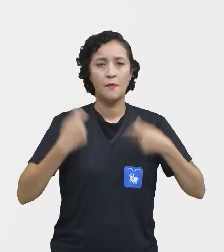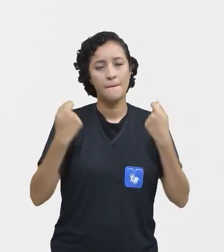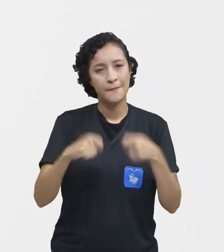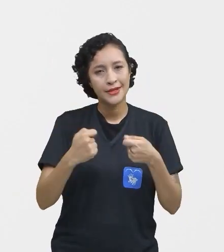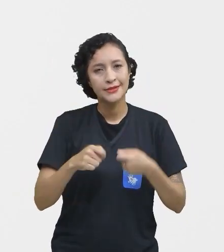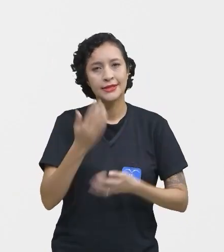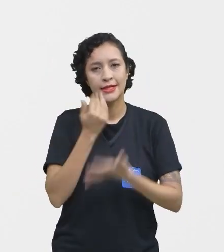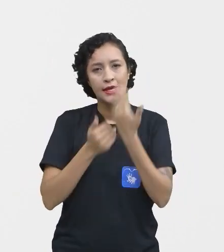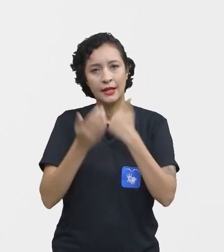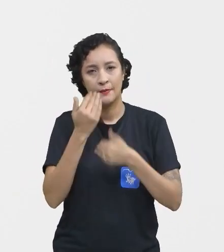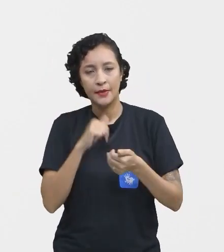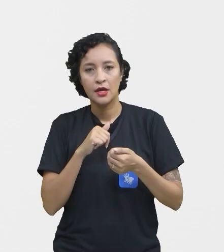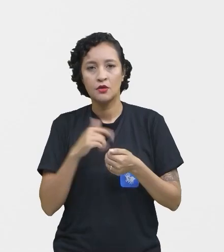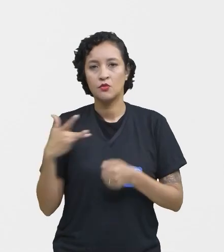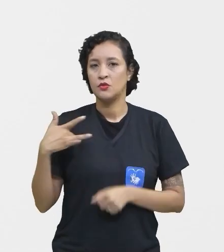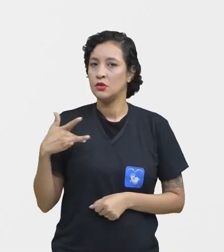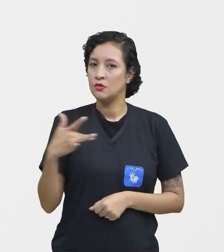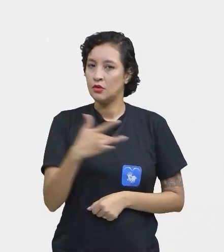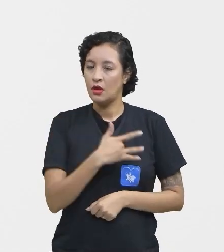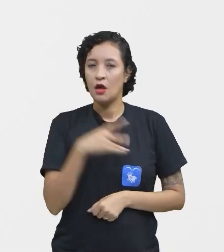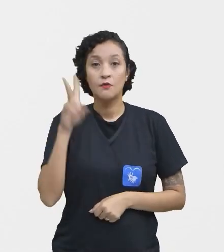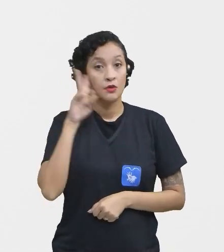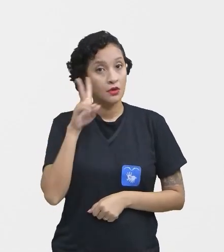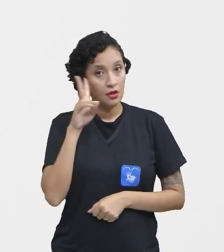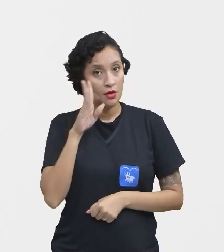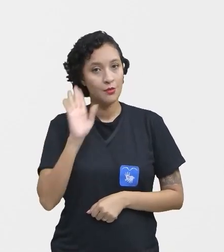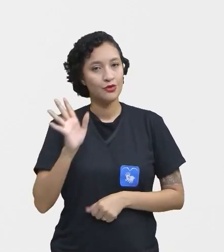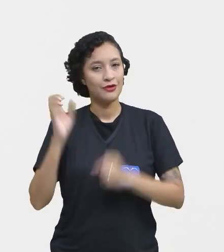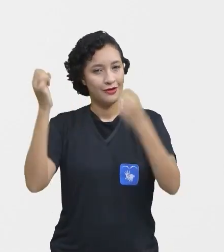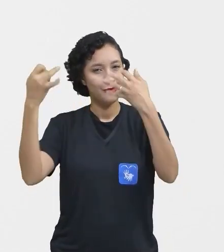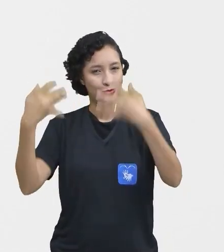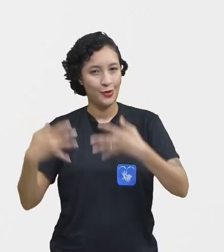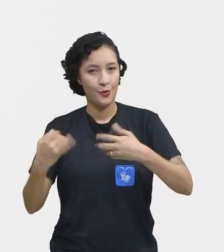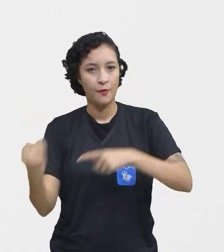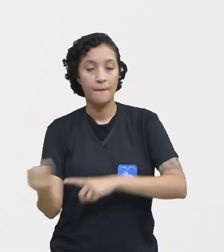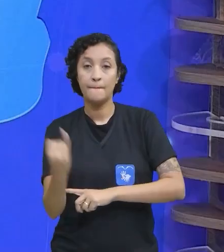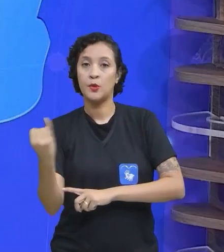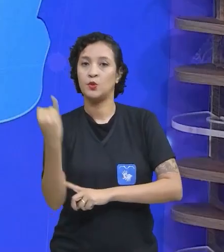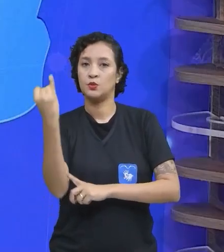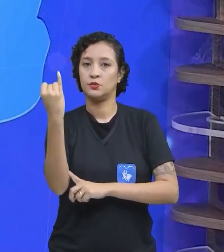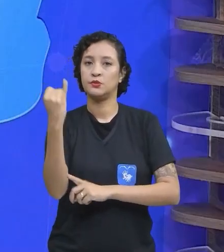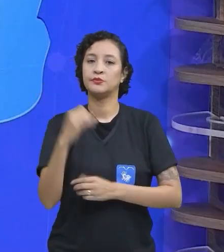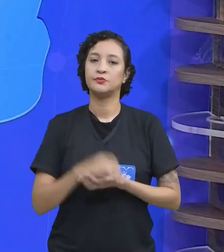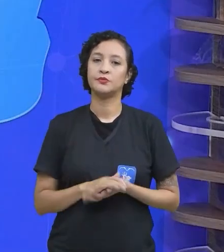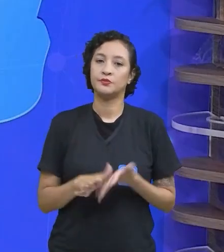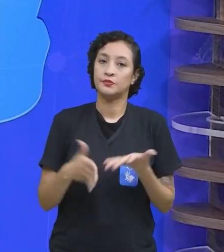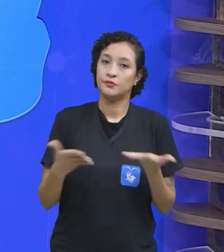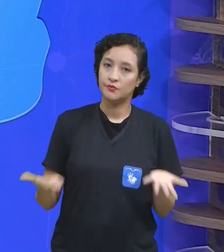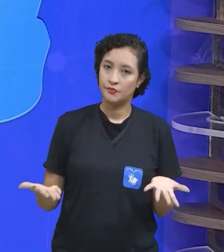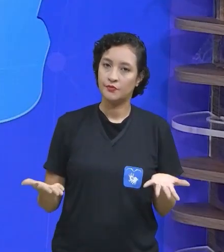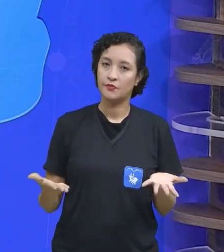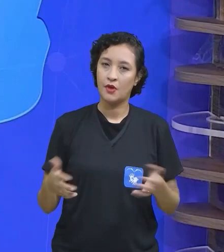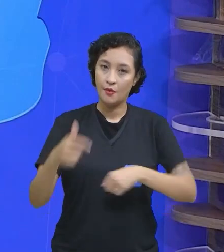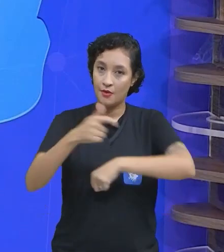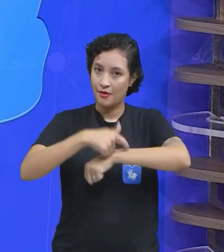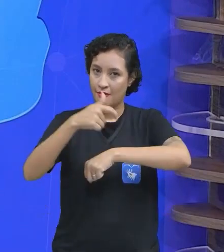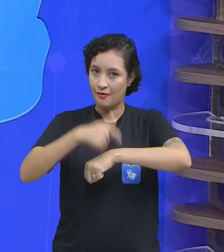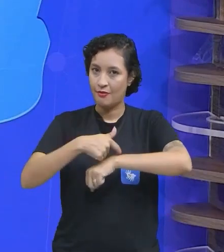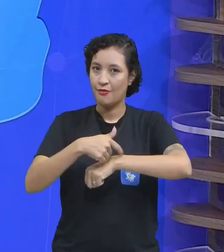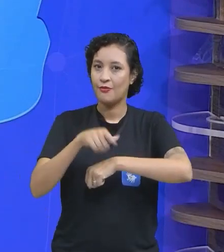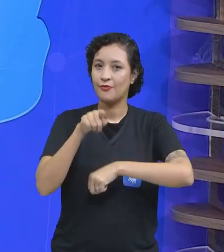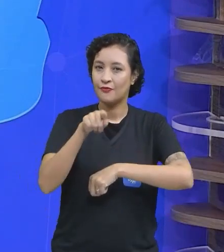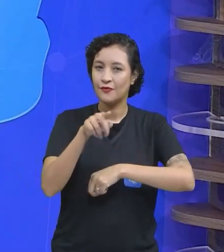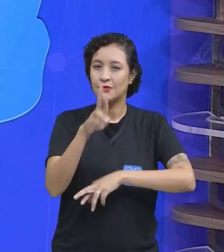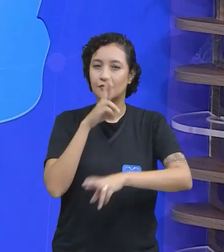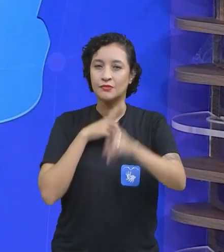alimentos saudáveis? Lembram que nós falamos sobre isso? A importância? Então, chegou a hora, vou dar